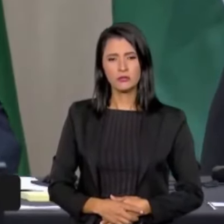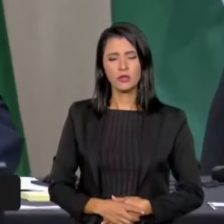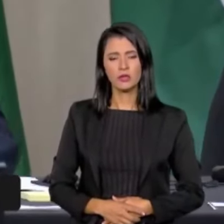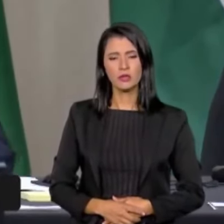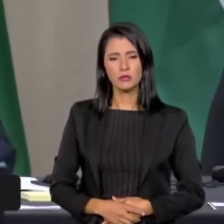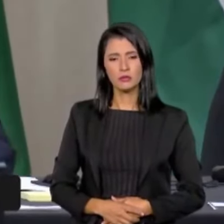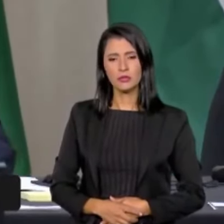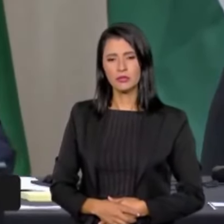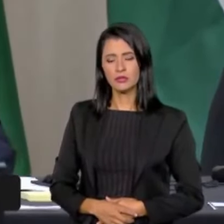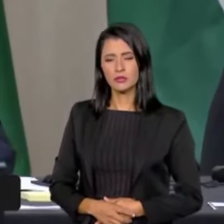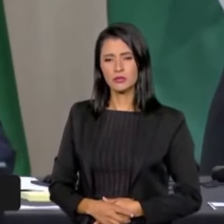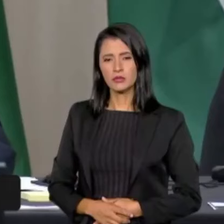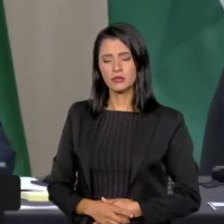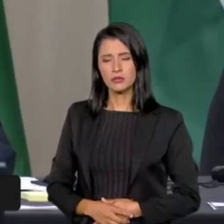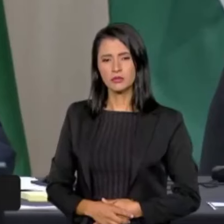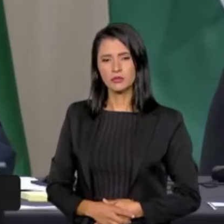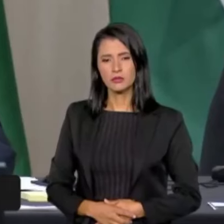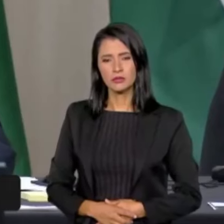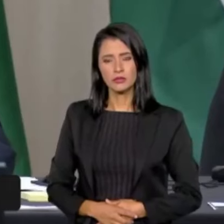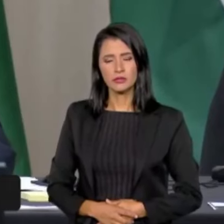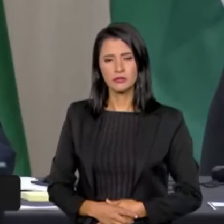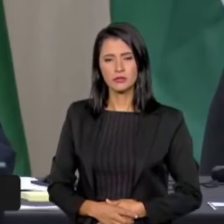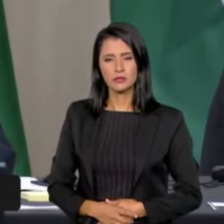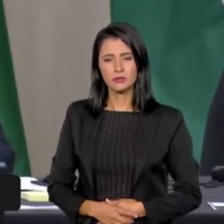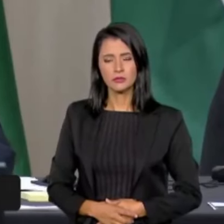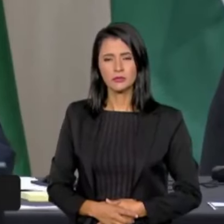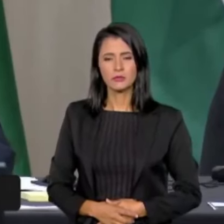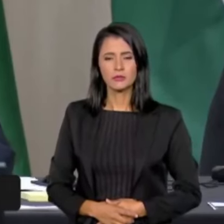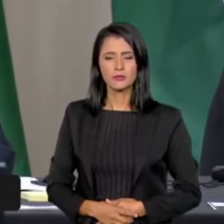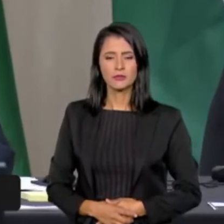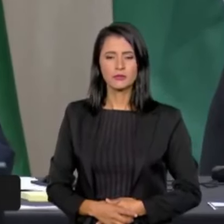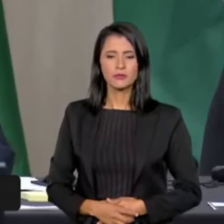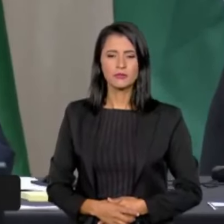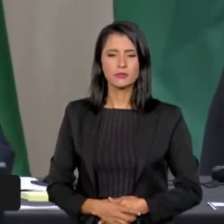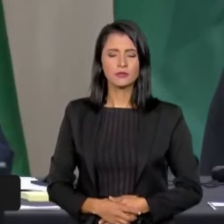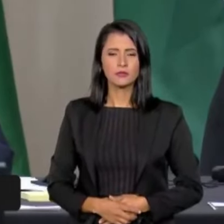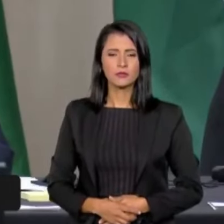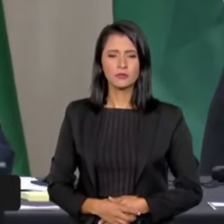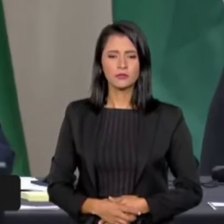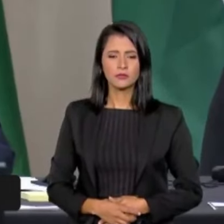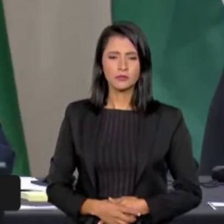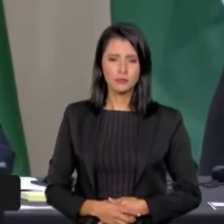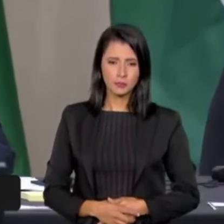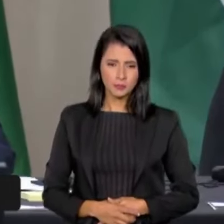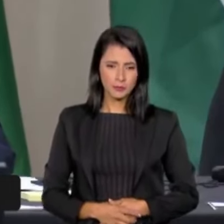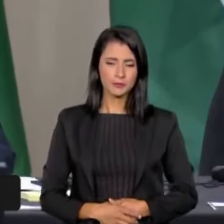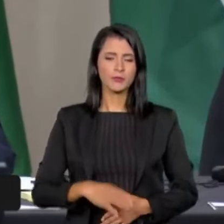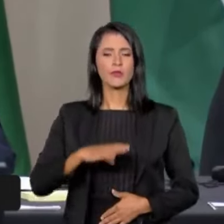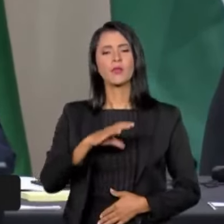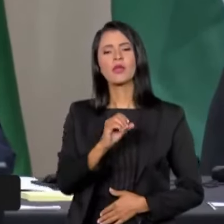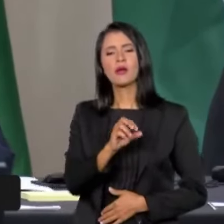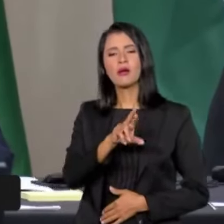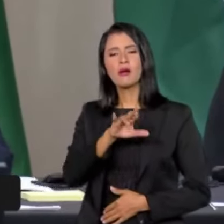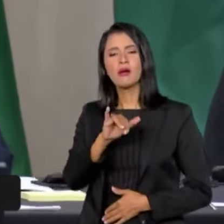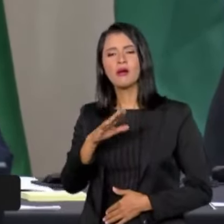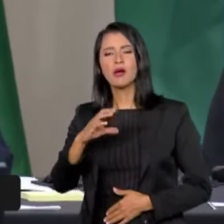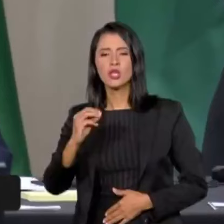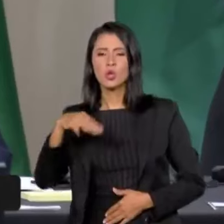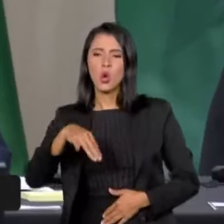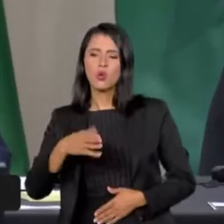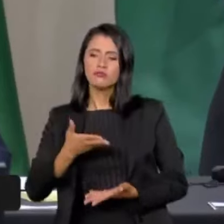only together may we achieve a sound international insertion. A Caricom abriu-se para o